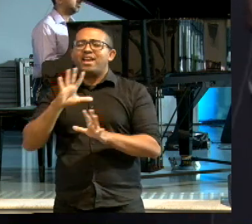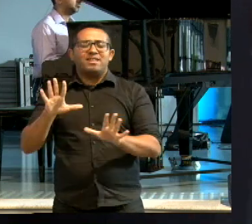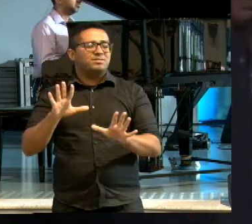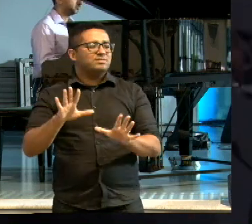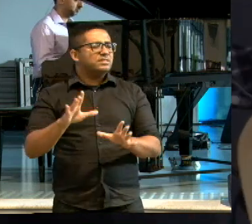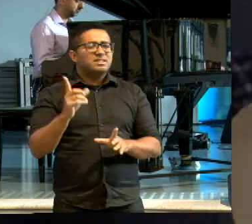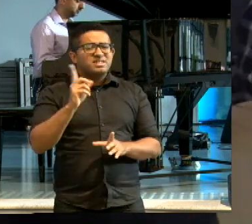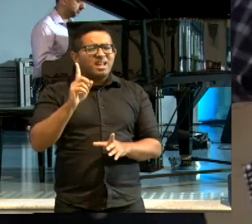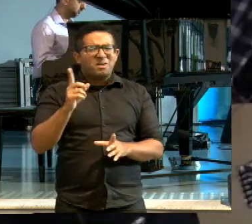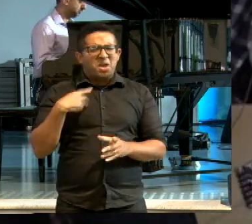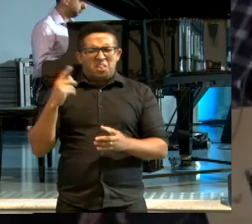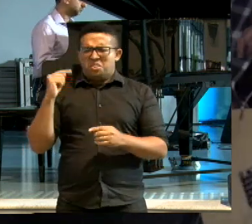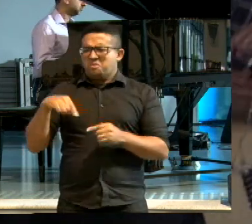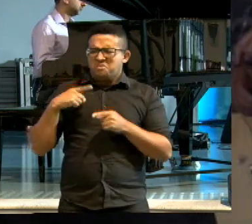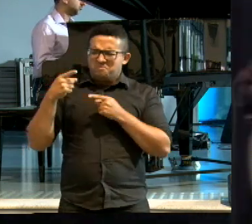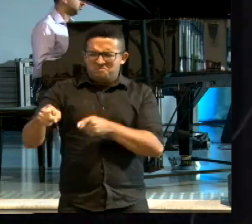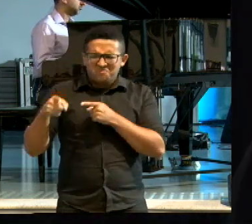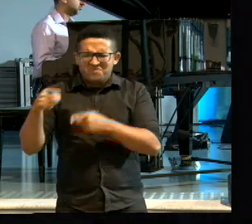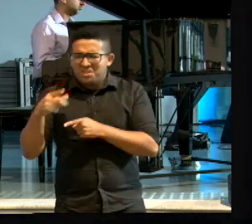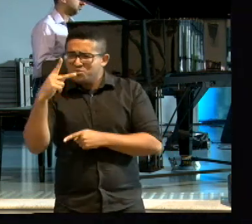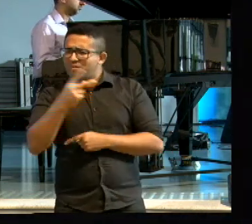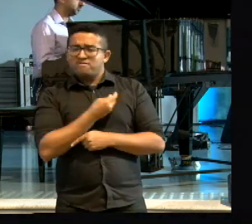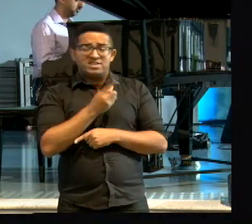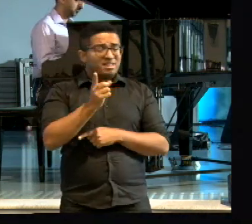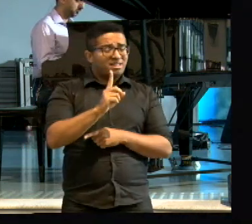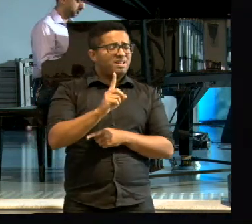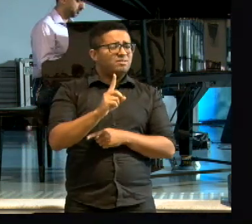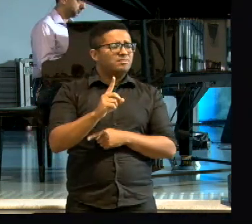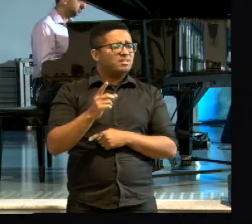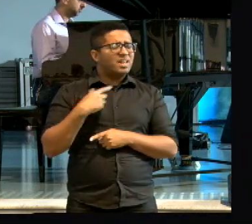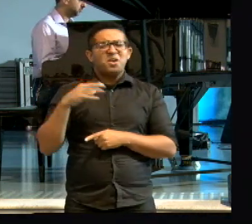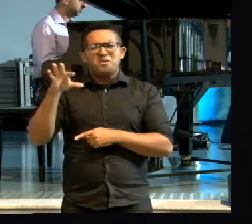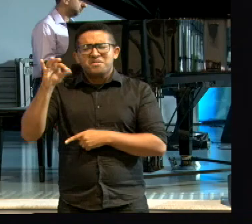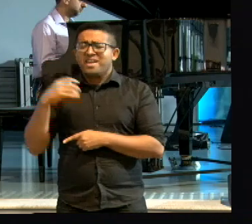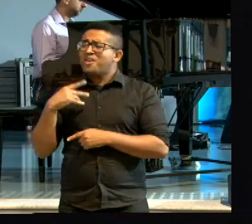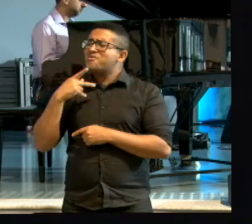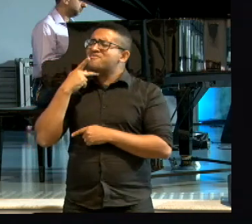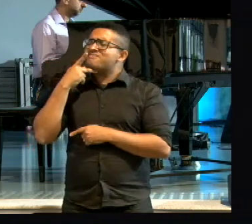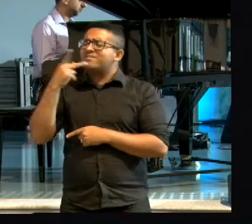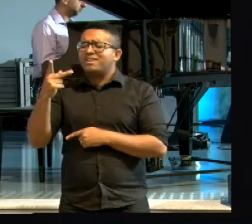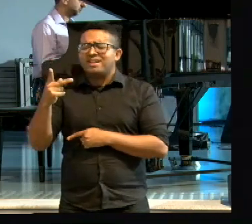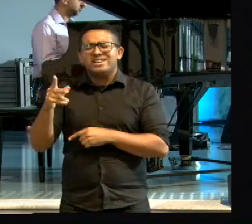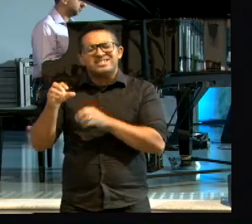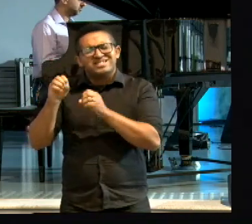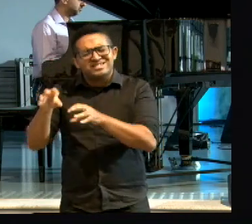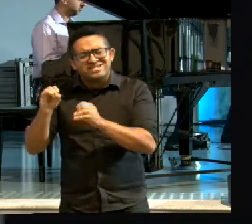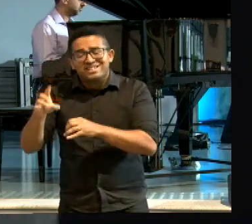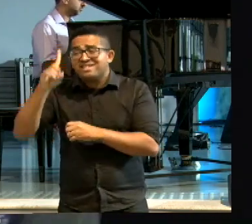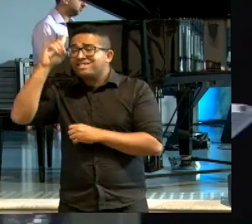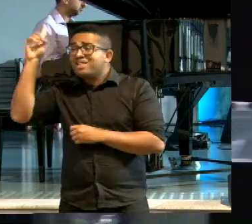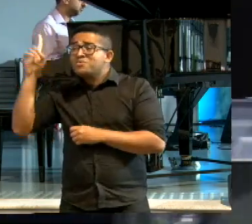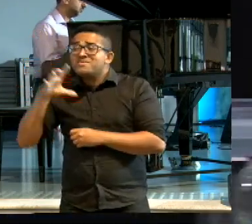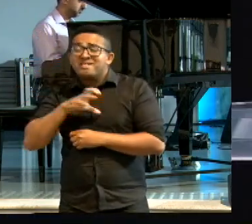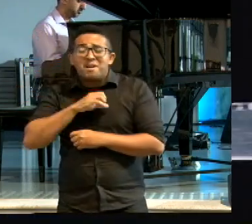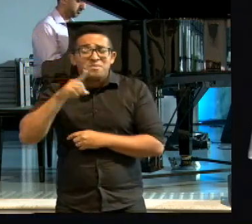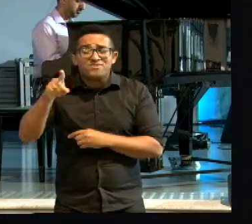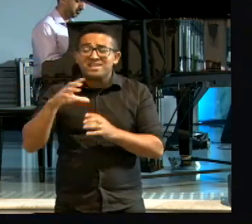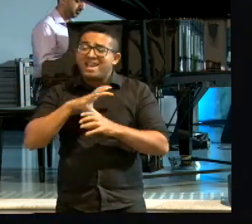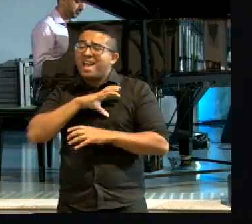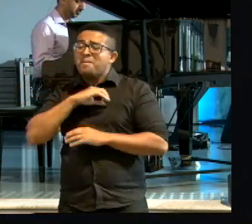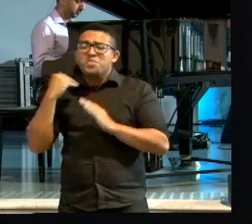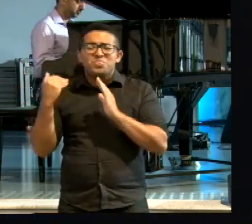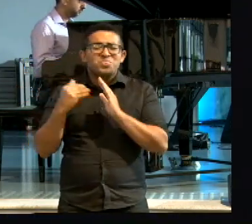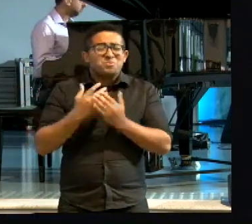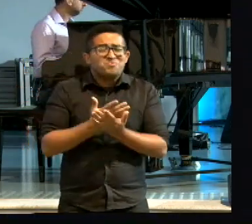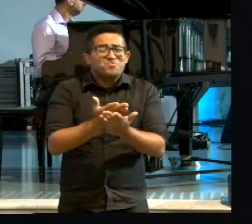não vim aqui jogar pedra em você, mas eu preciso ser um instrumento de advertência de um Deus que ama você, que ama a igreja dele